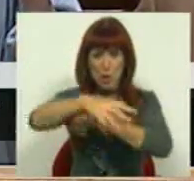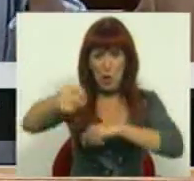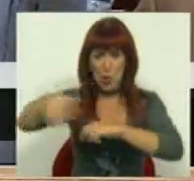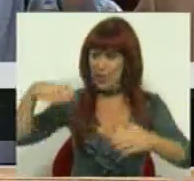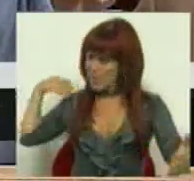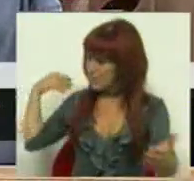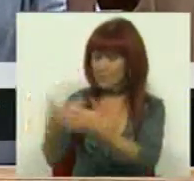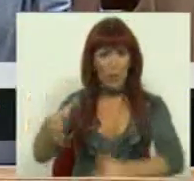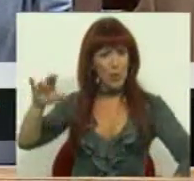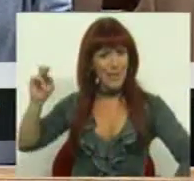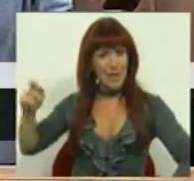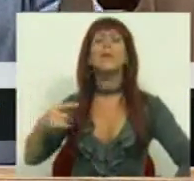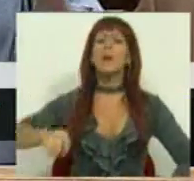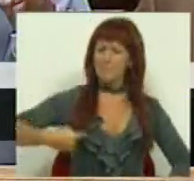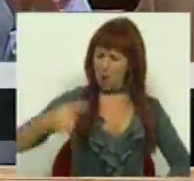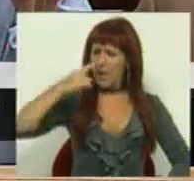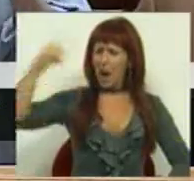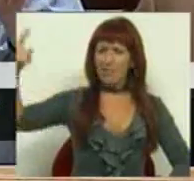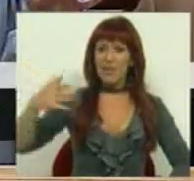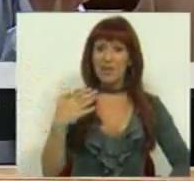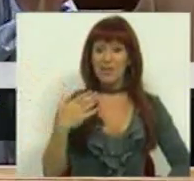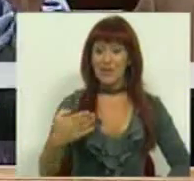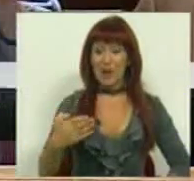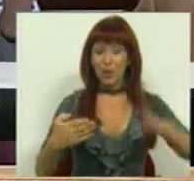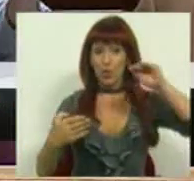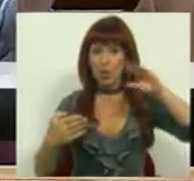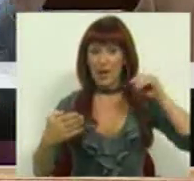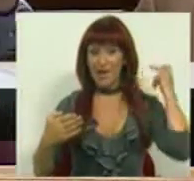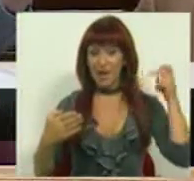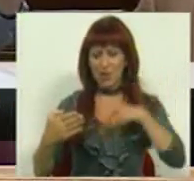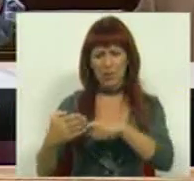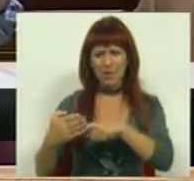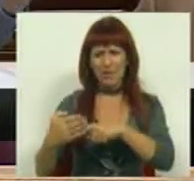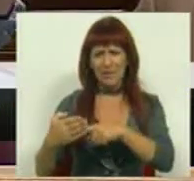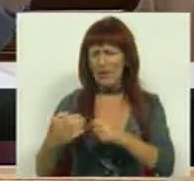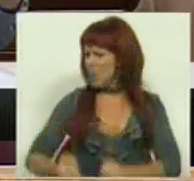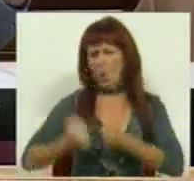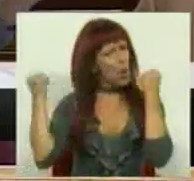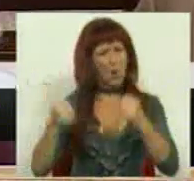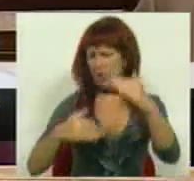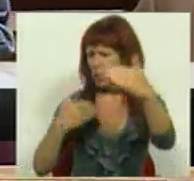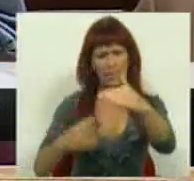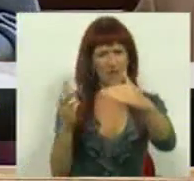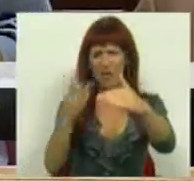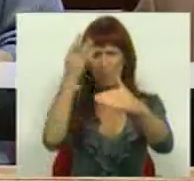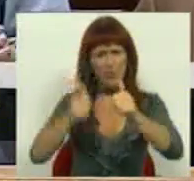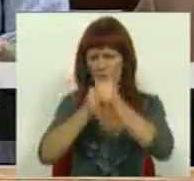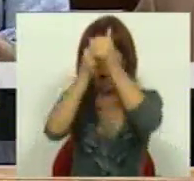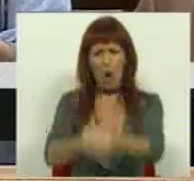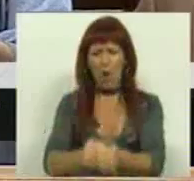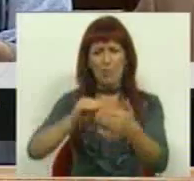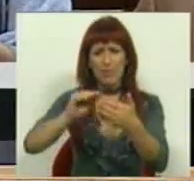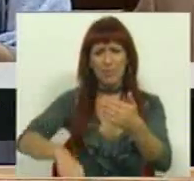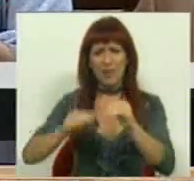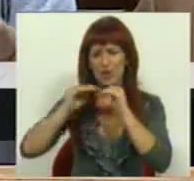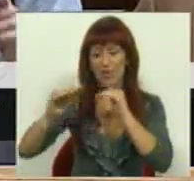euro. Aliás, a própria Alemanha, em 7 dos 10 anos, não conseguiu sequer cumprir o limite dos 3% do Pacto de